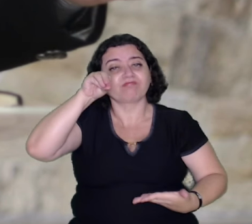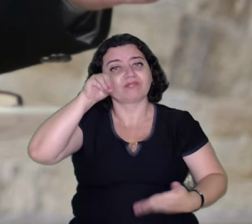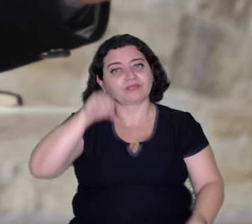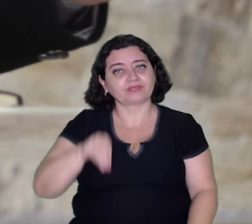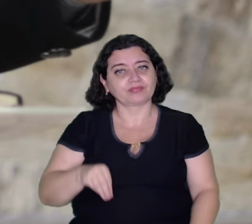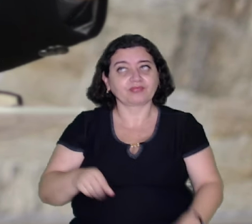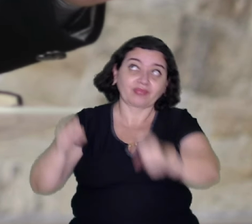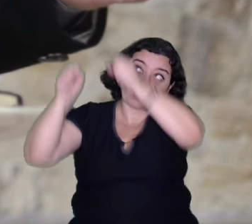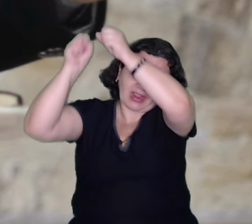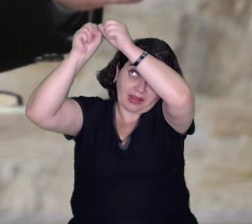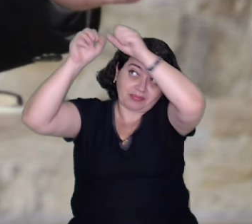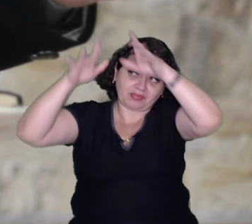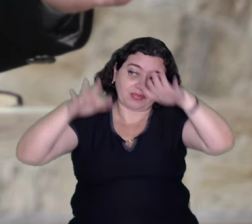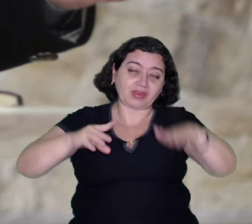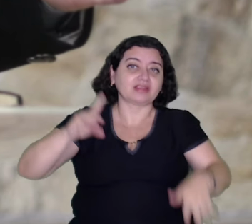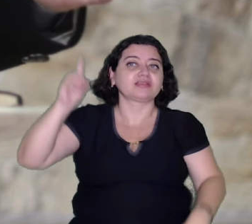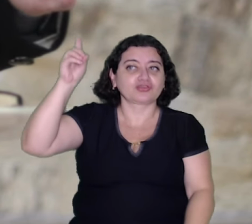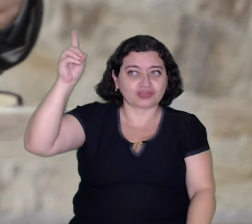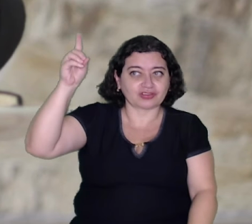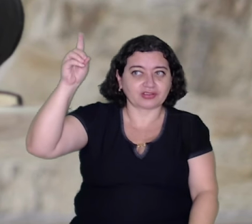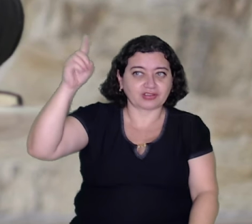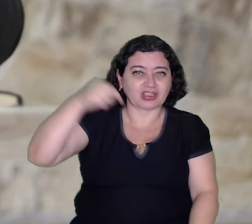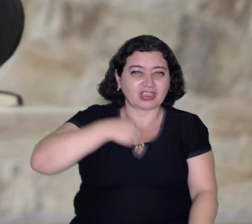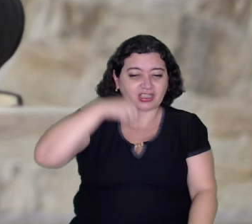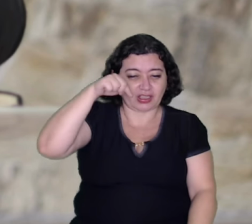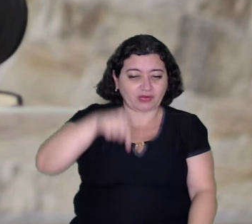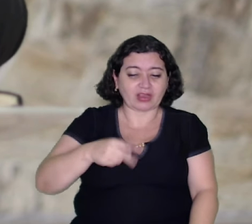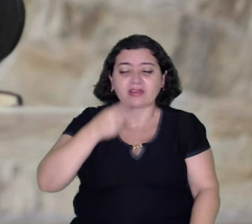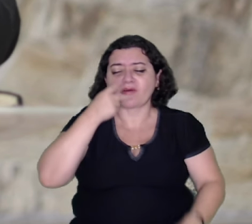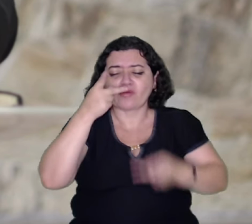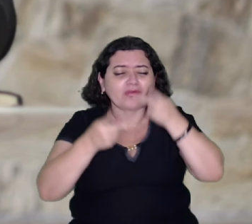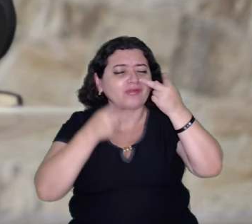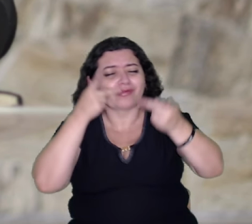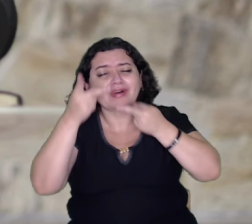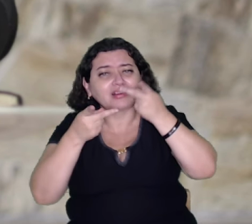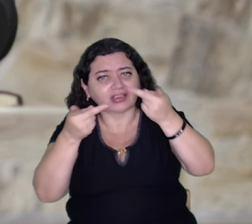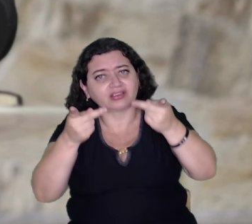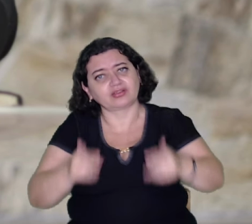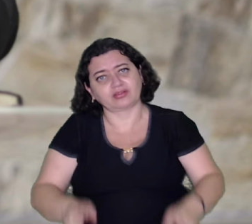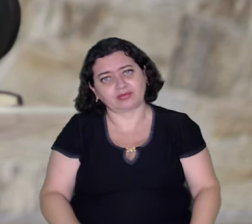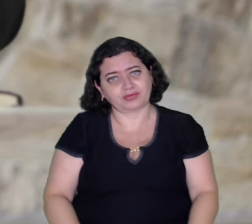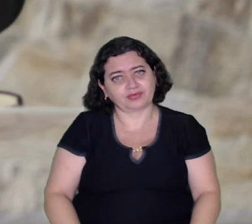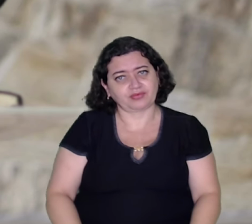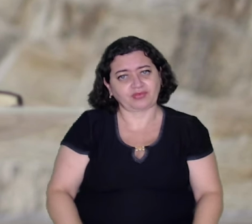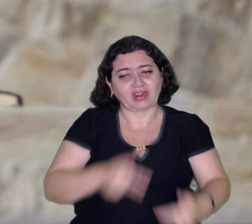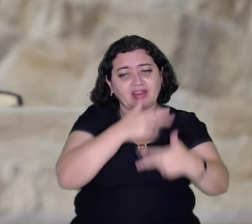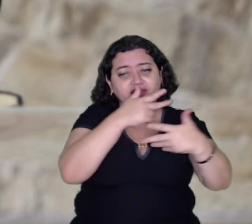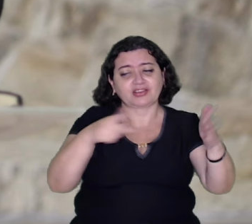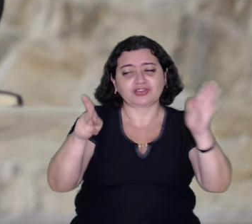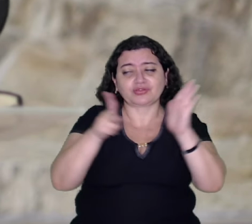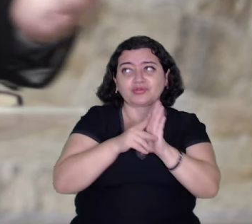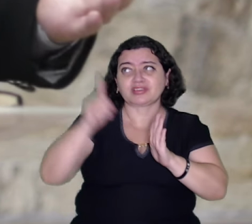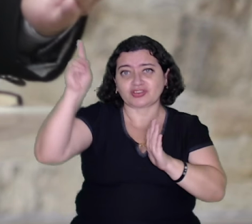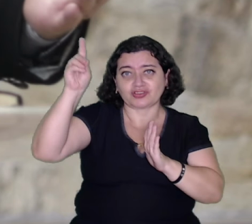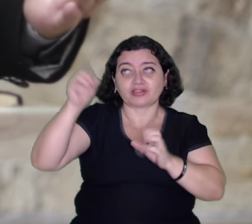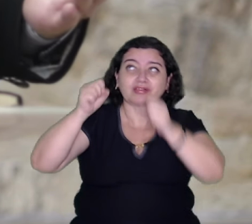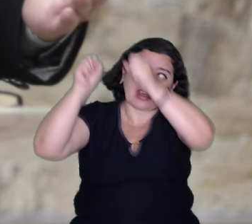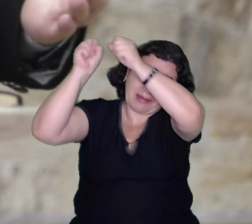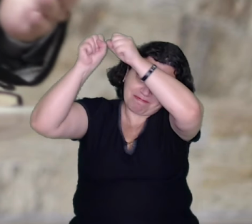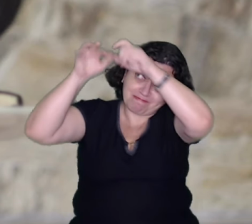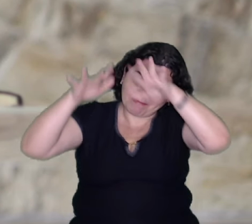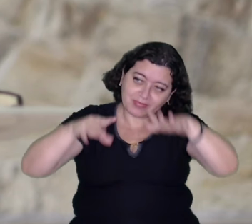É bênção de Deus. Eu estou aqui podendo falar das coisas de Deus para você. É bênção